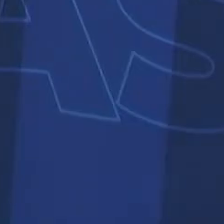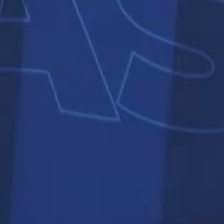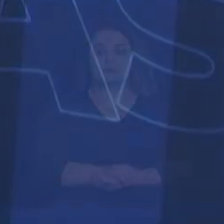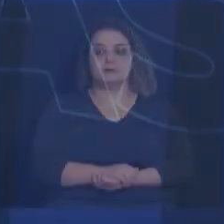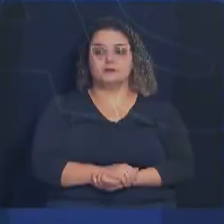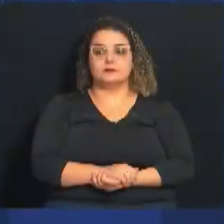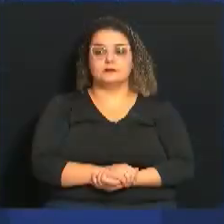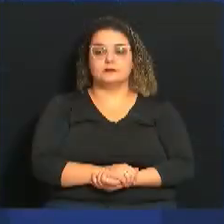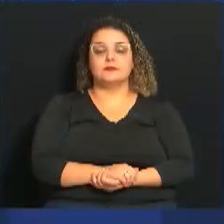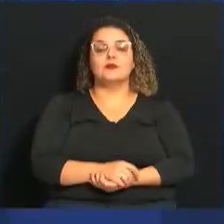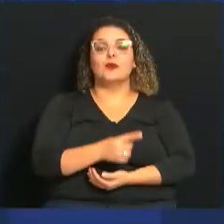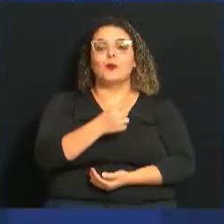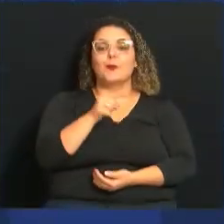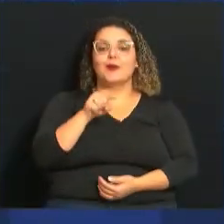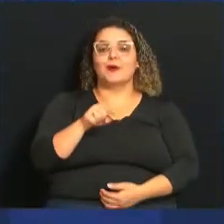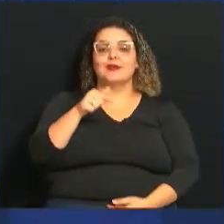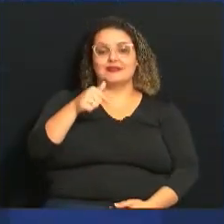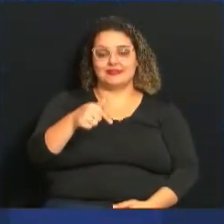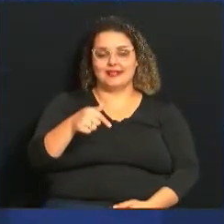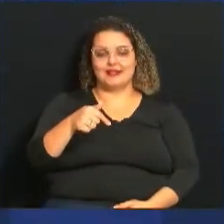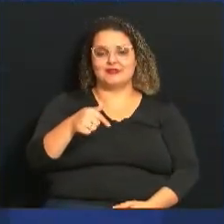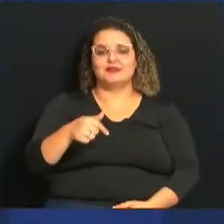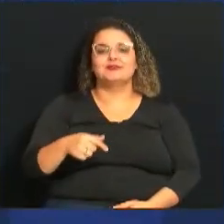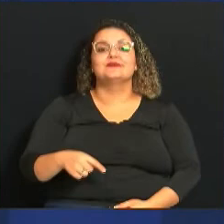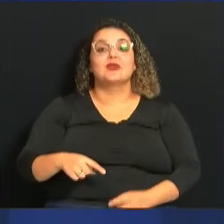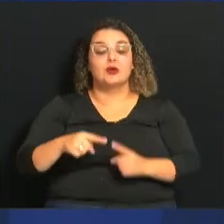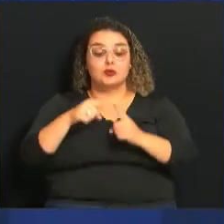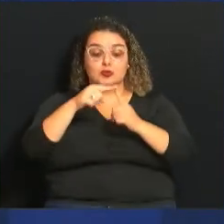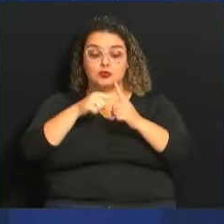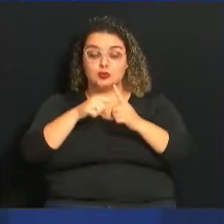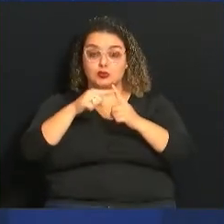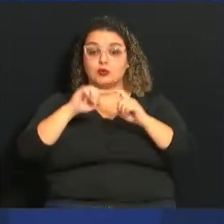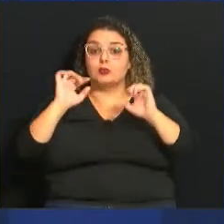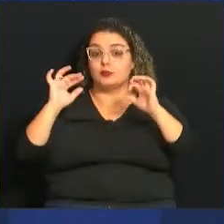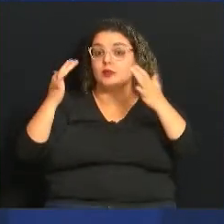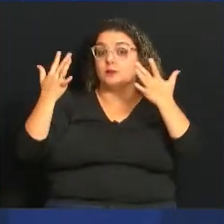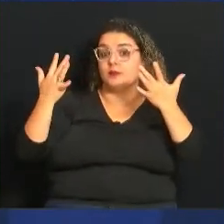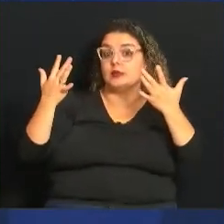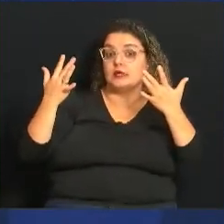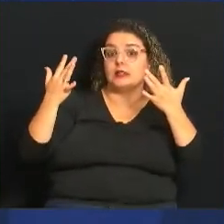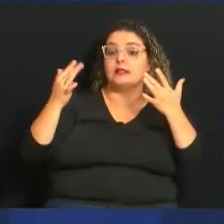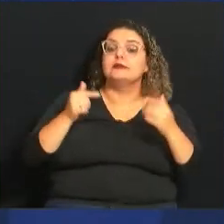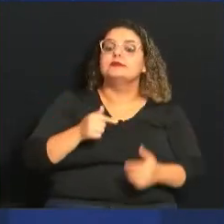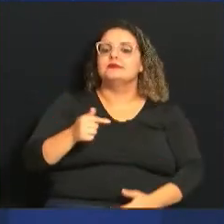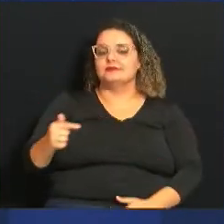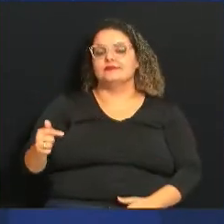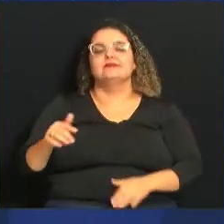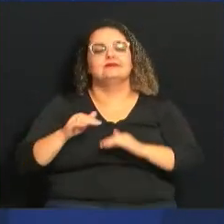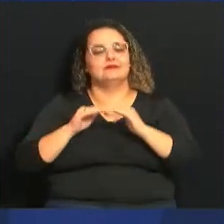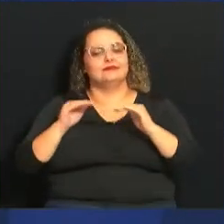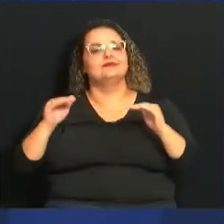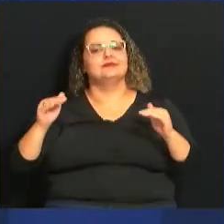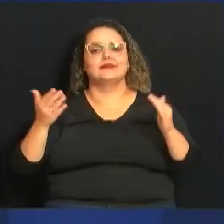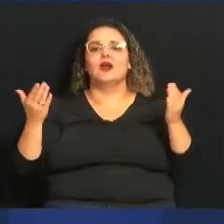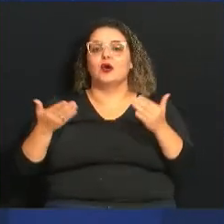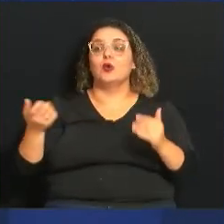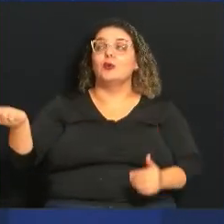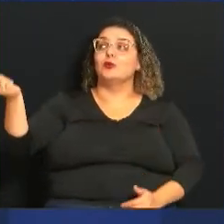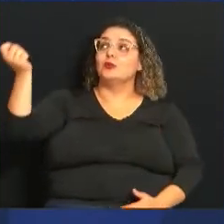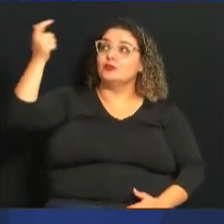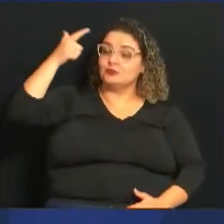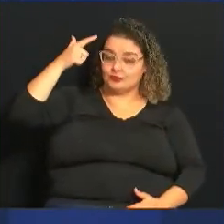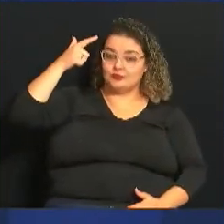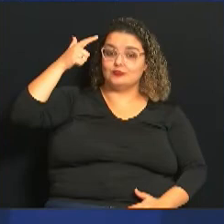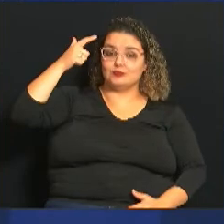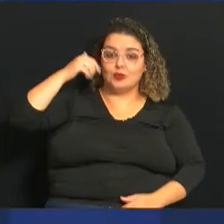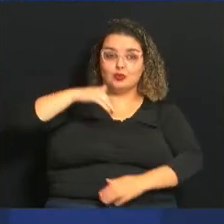Uma hora e 7 minutos, hora da previsão do tempo e semana de tempo estável, viu? Hoje o sol aparece durante